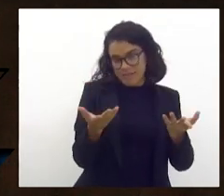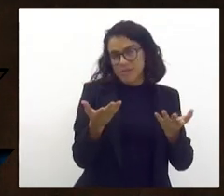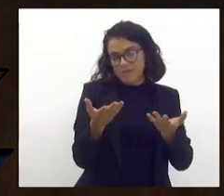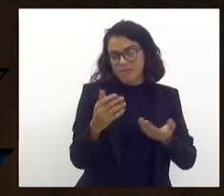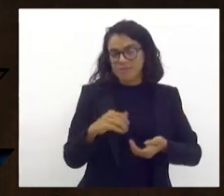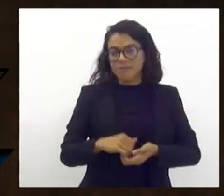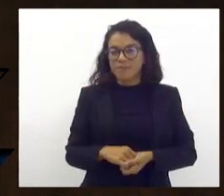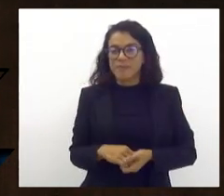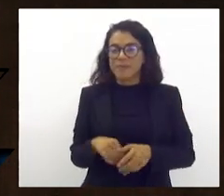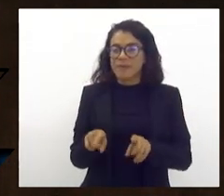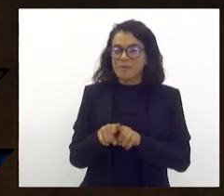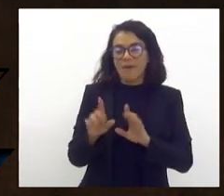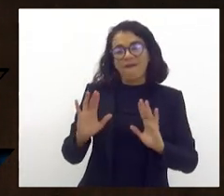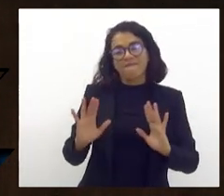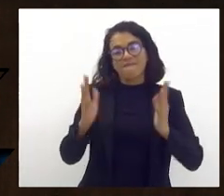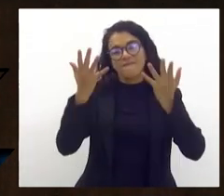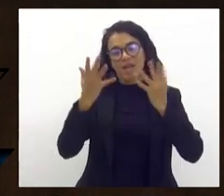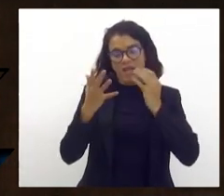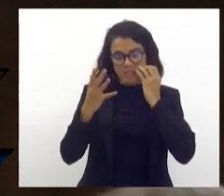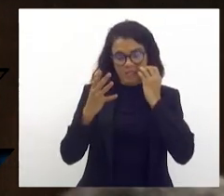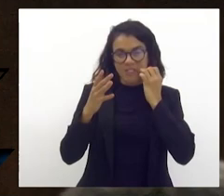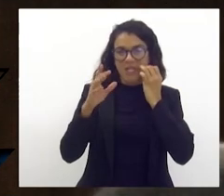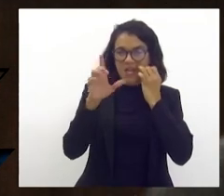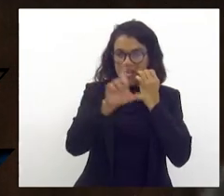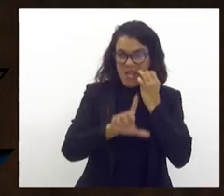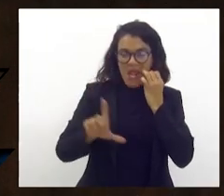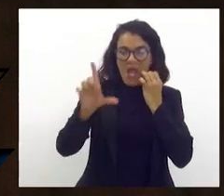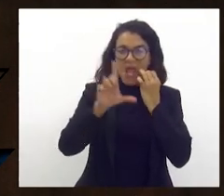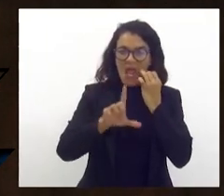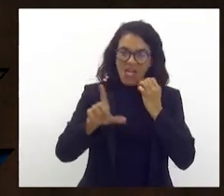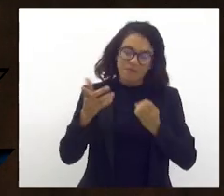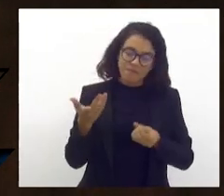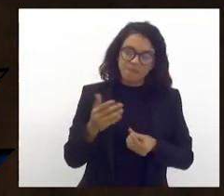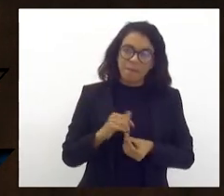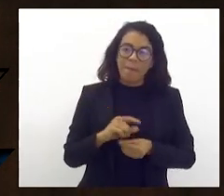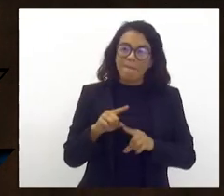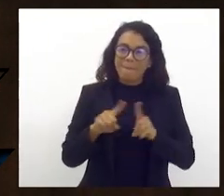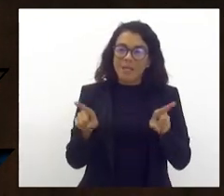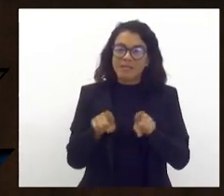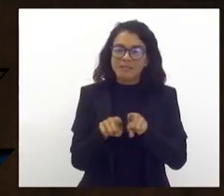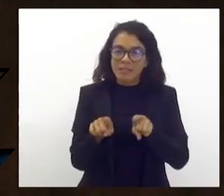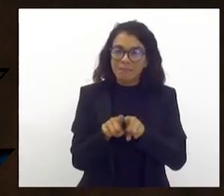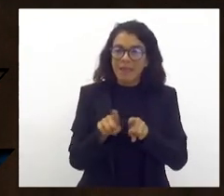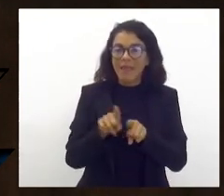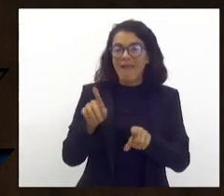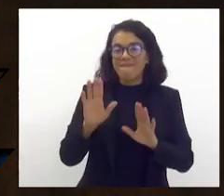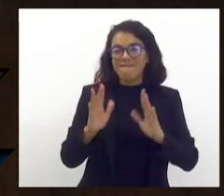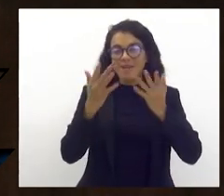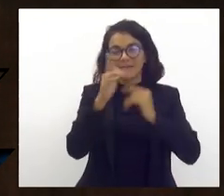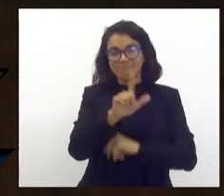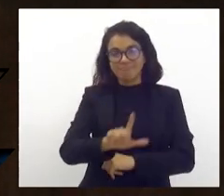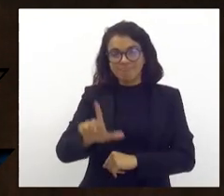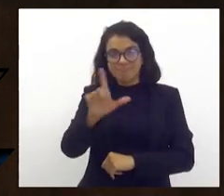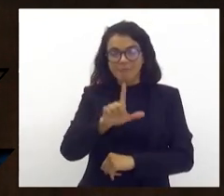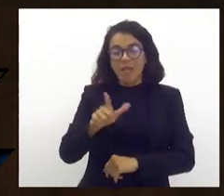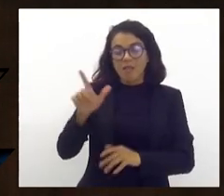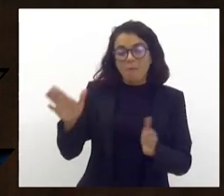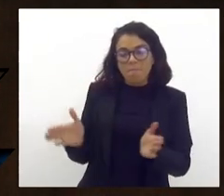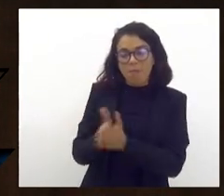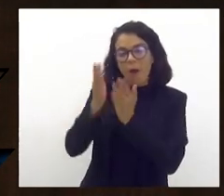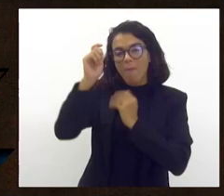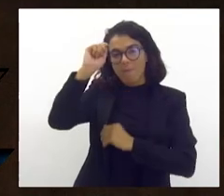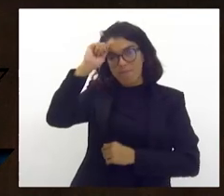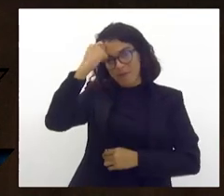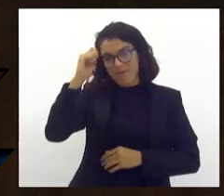FLUP, que é a Festa Literária das Periferias. Mas diria também, senhor presidente, que é a Festa Literária de pobres,